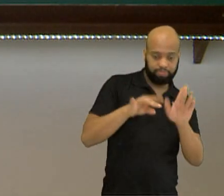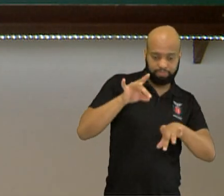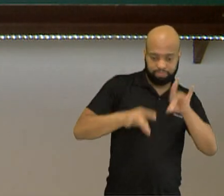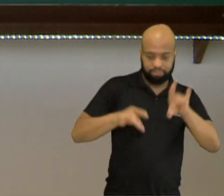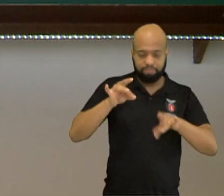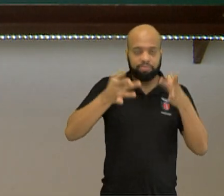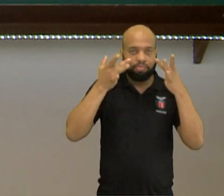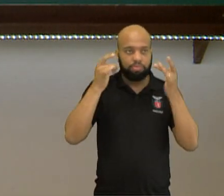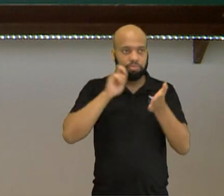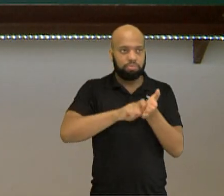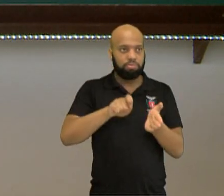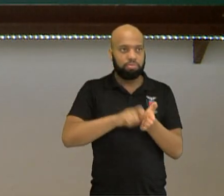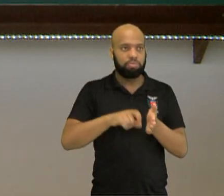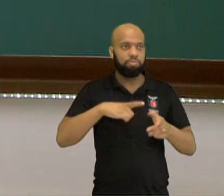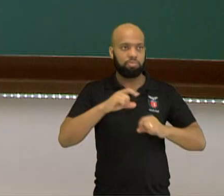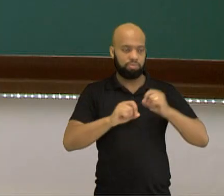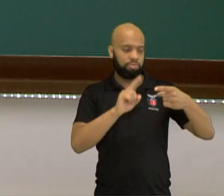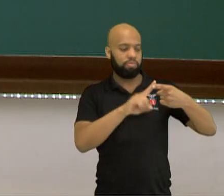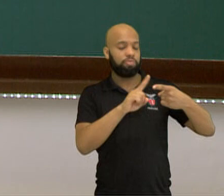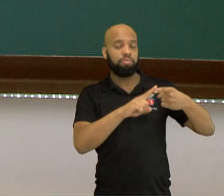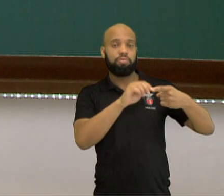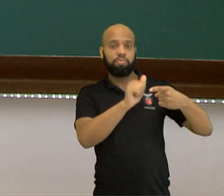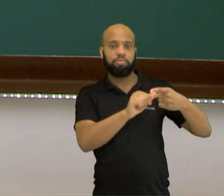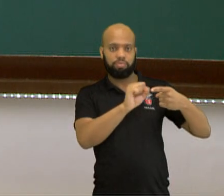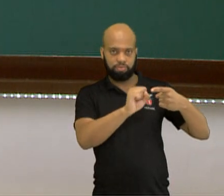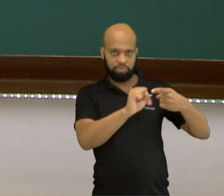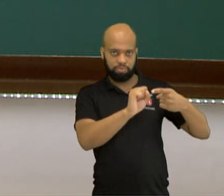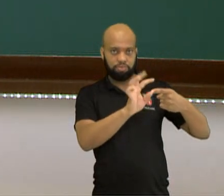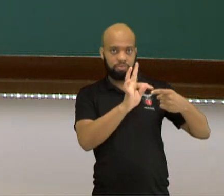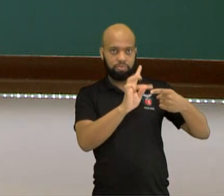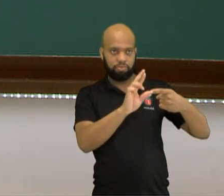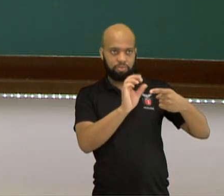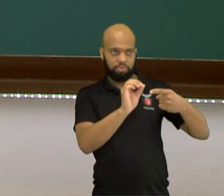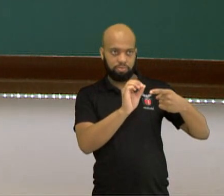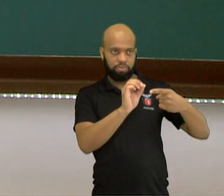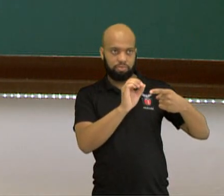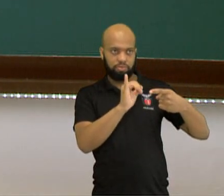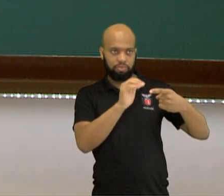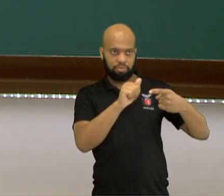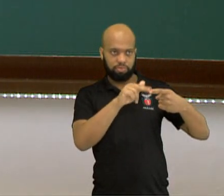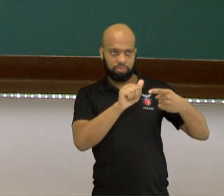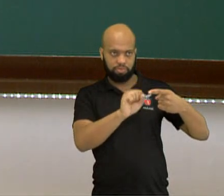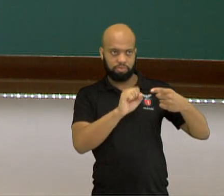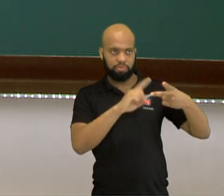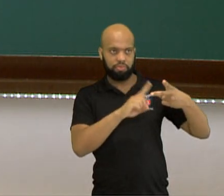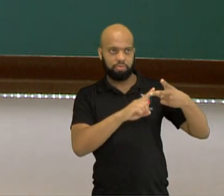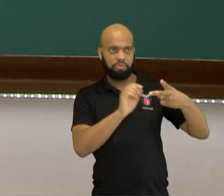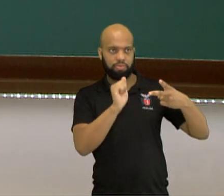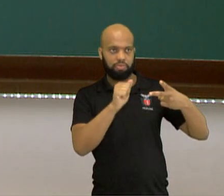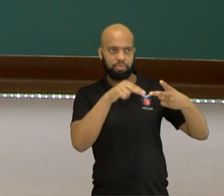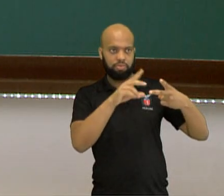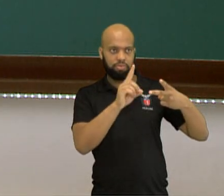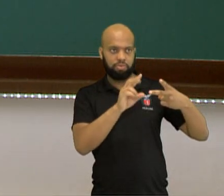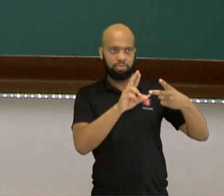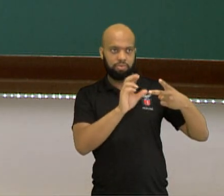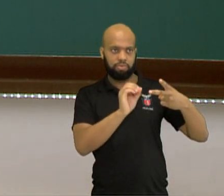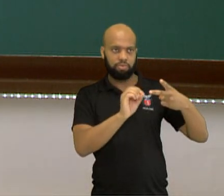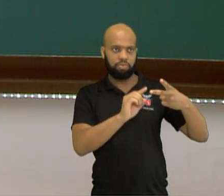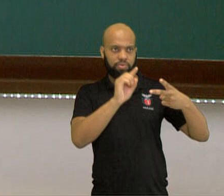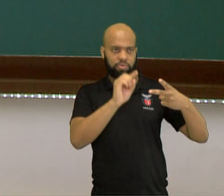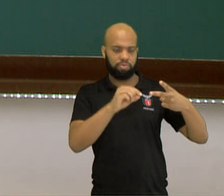temos aqui as Troianas e Andrômaca. Então são nomes bem